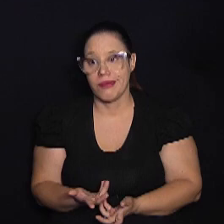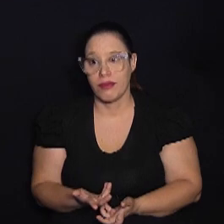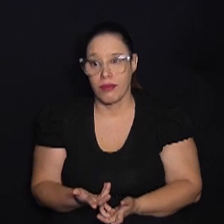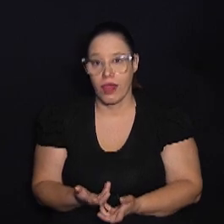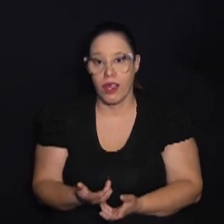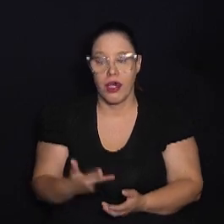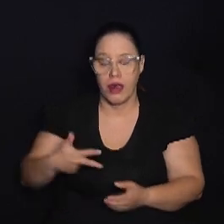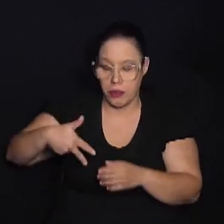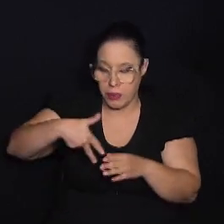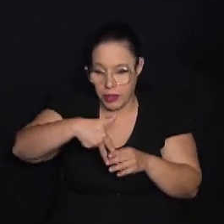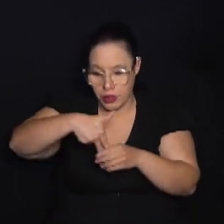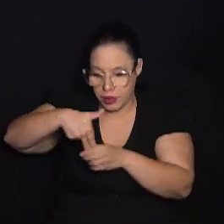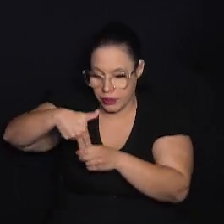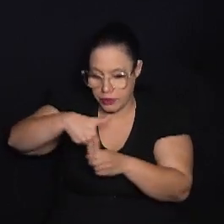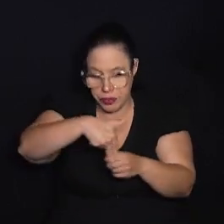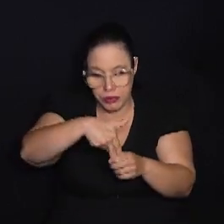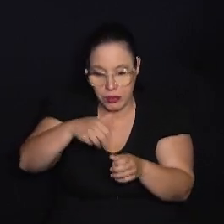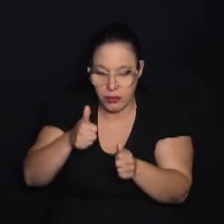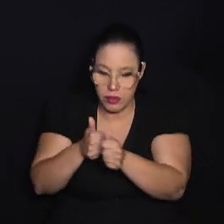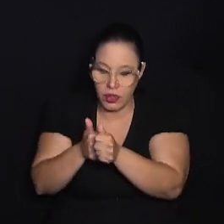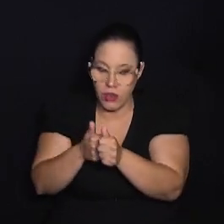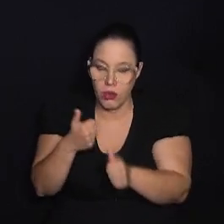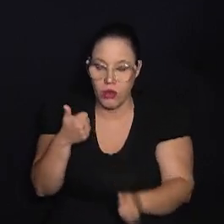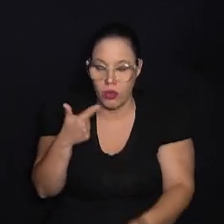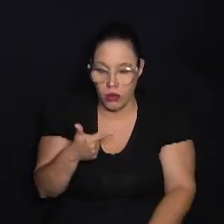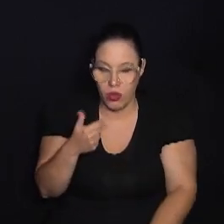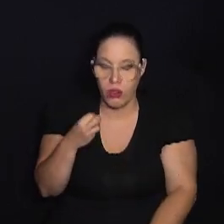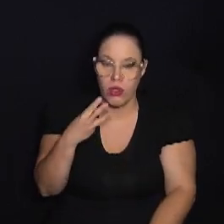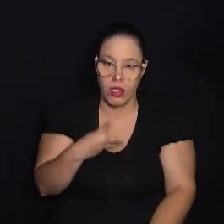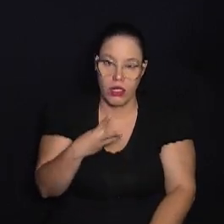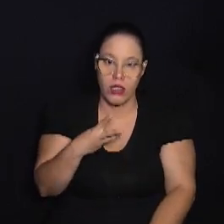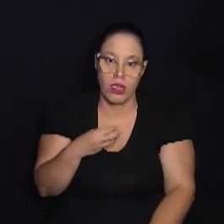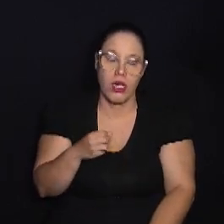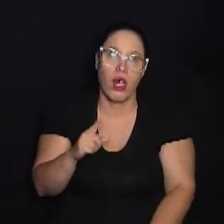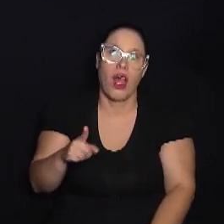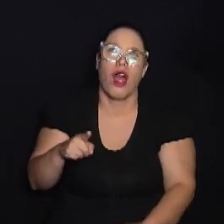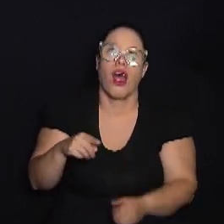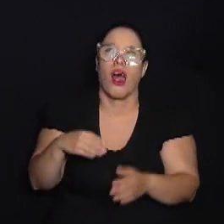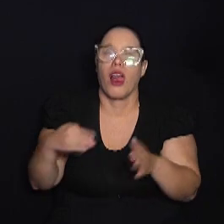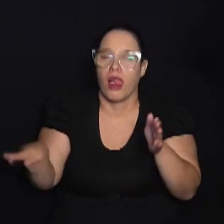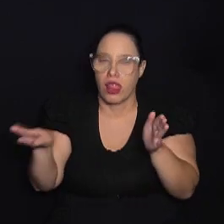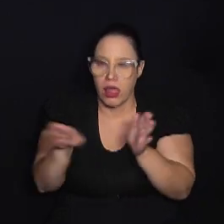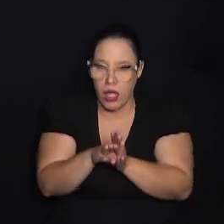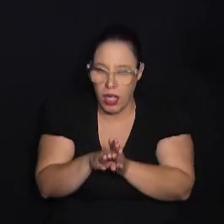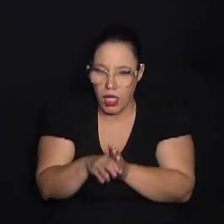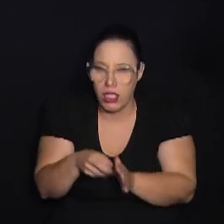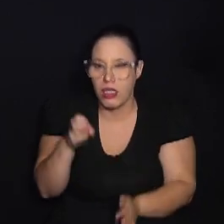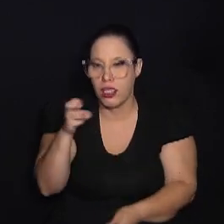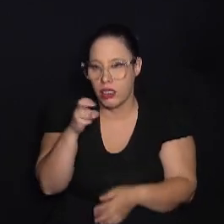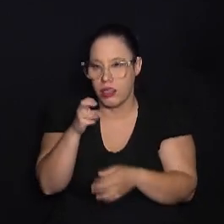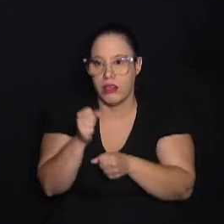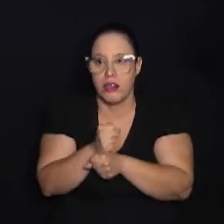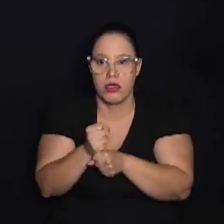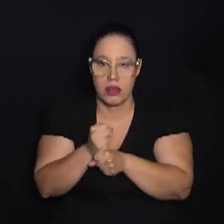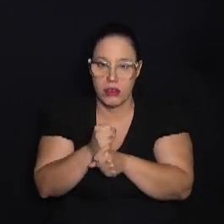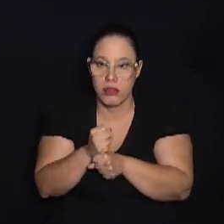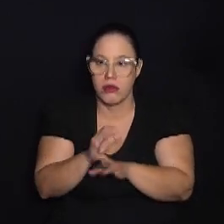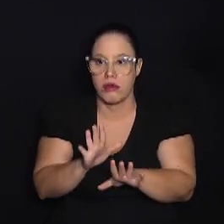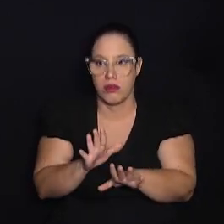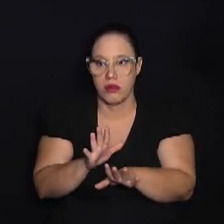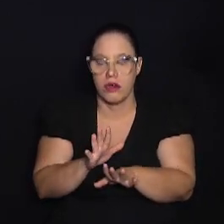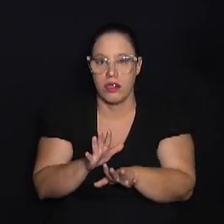aí, assim, o acompanhamento é fundamental, que ele vai, nos primeiros 5 anos, ele vai ter que acompanhar e fazer exames de